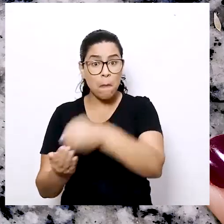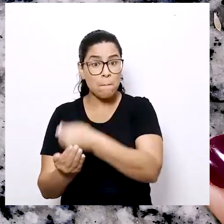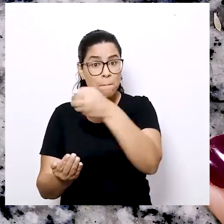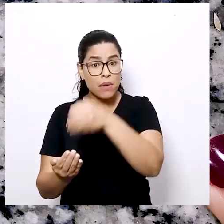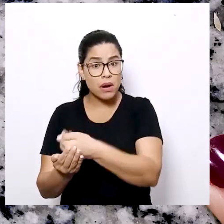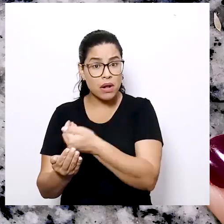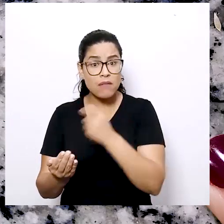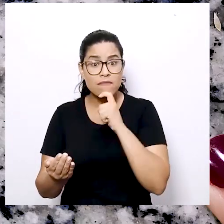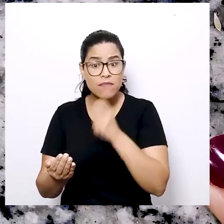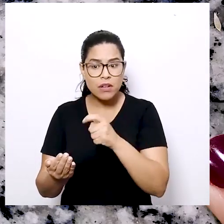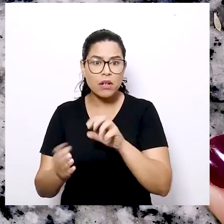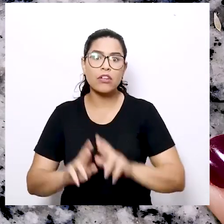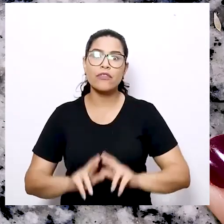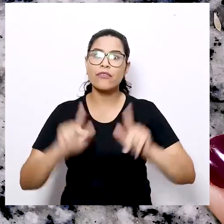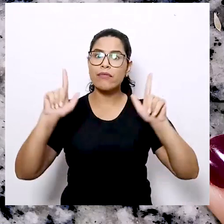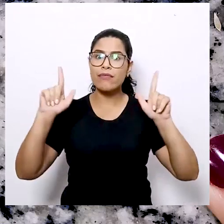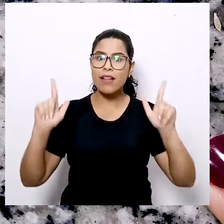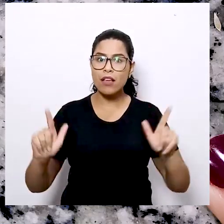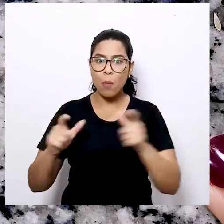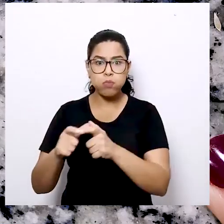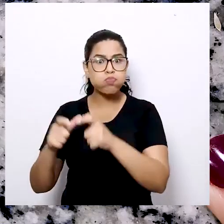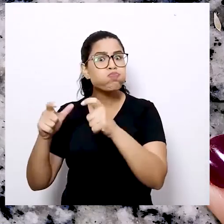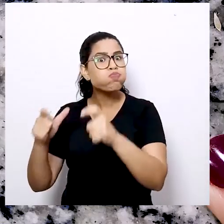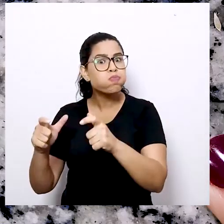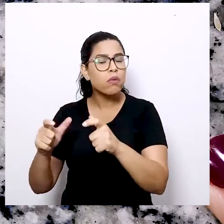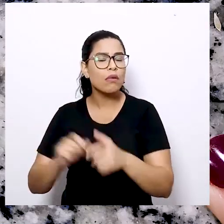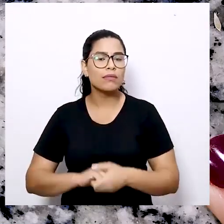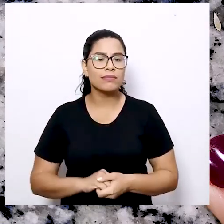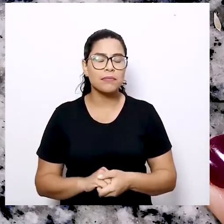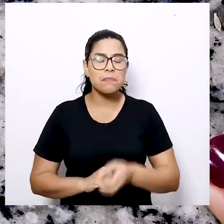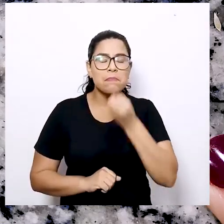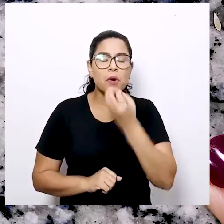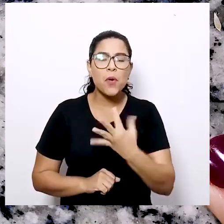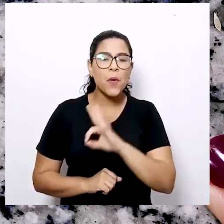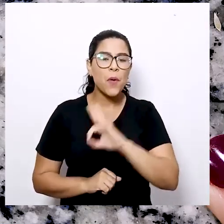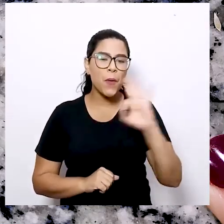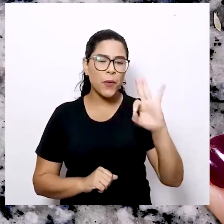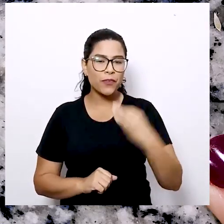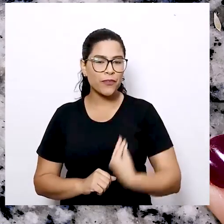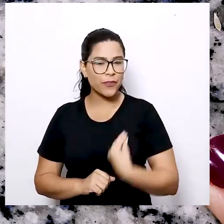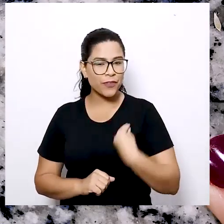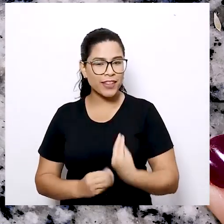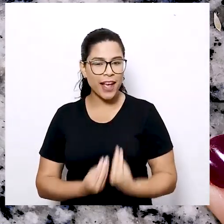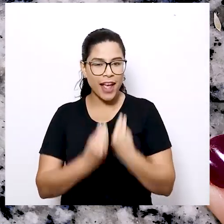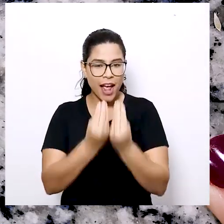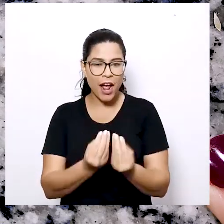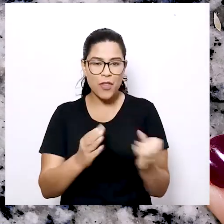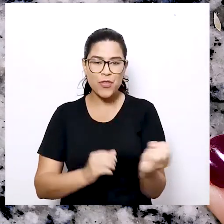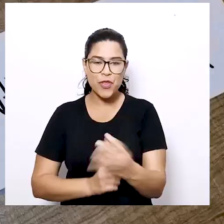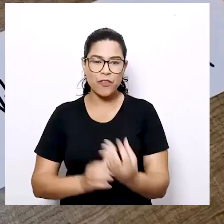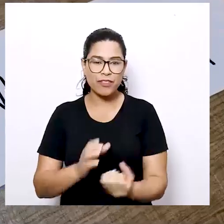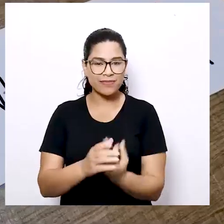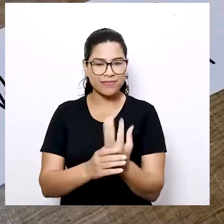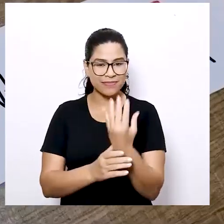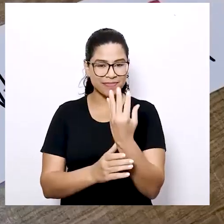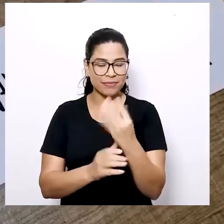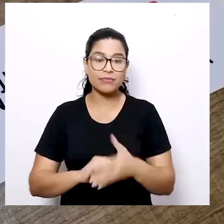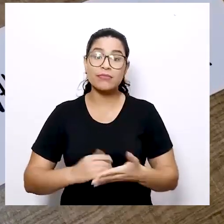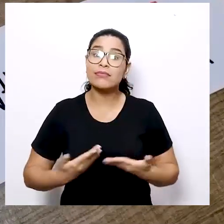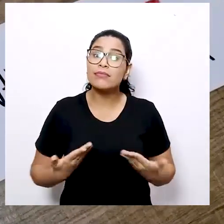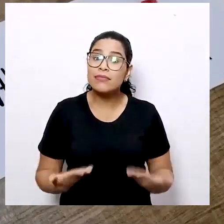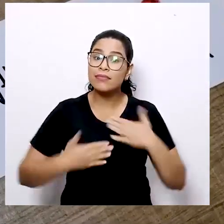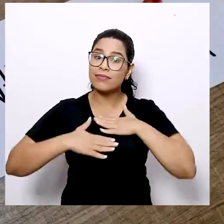tão diferentes e todas têm o poder de trazer à vida uma nova plantinha. E